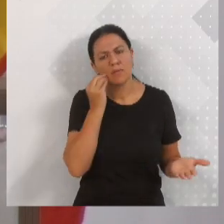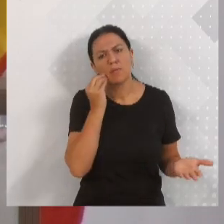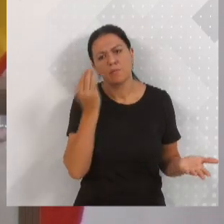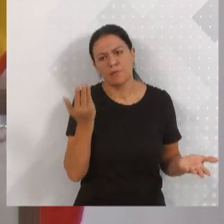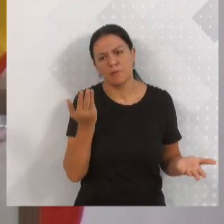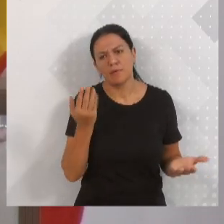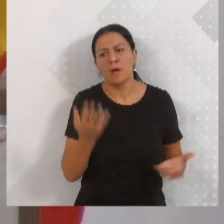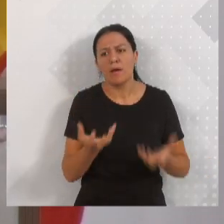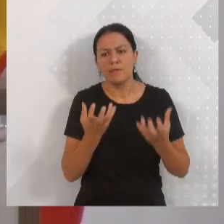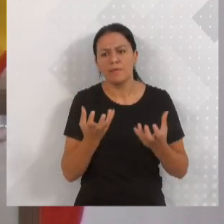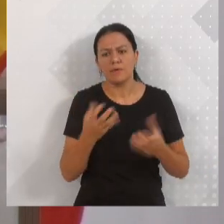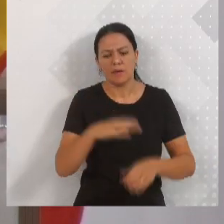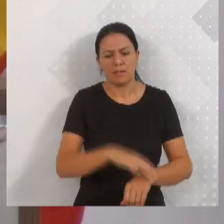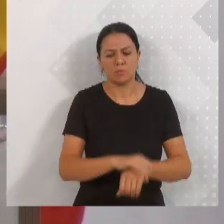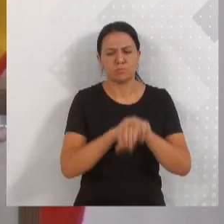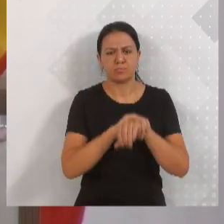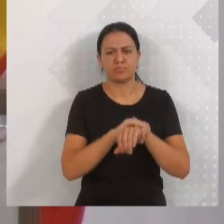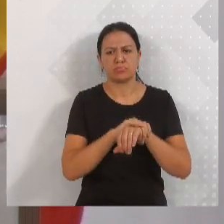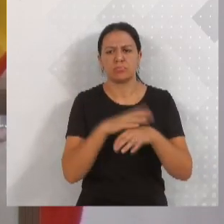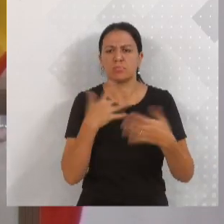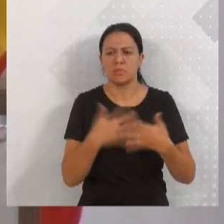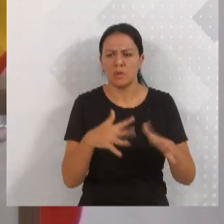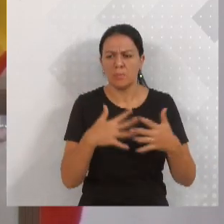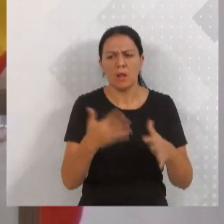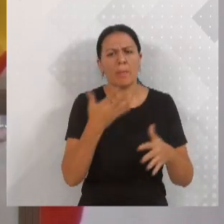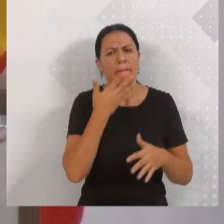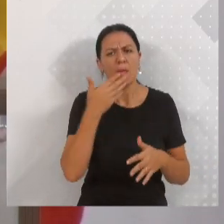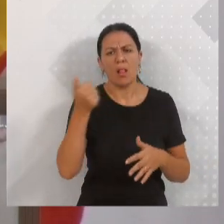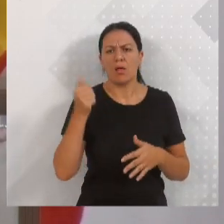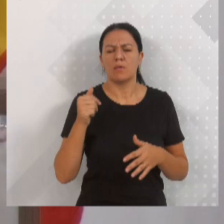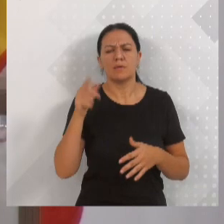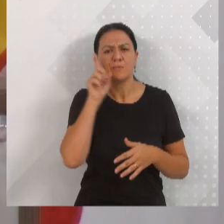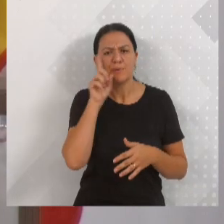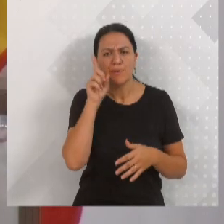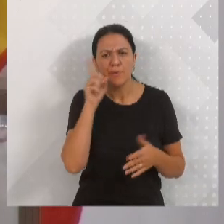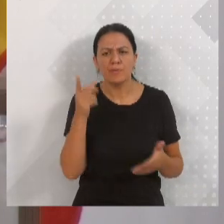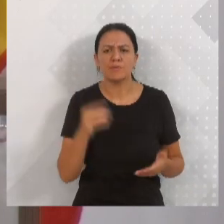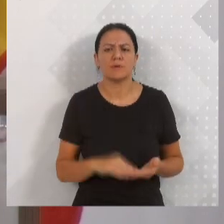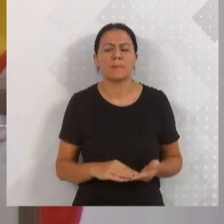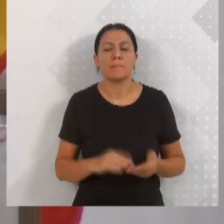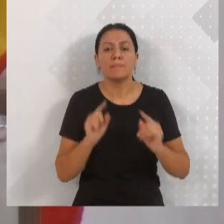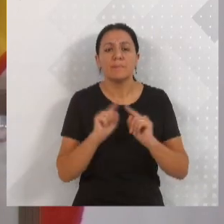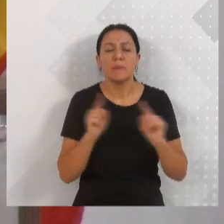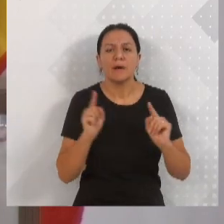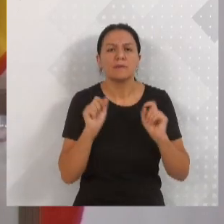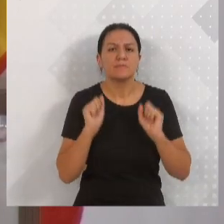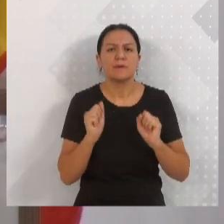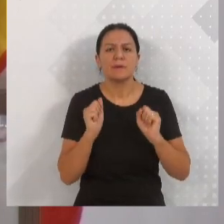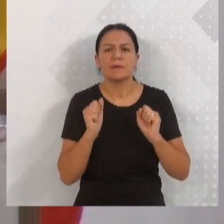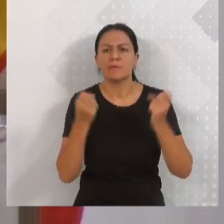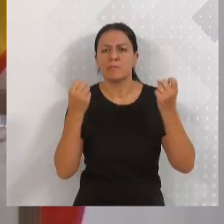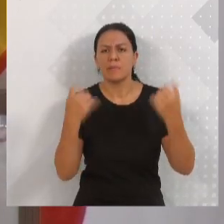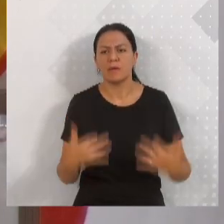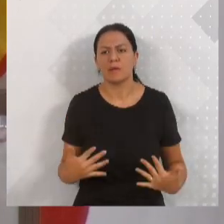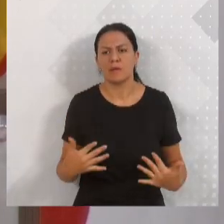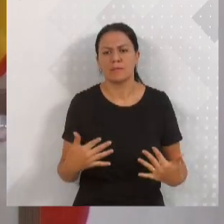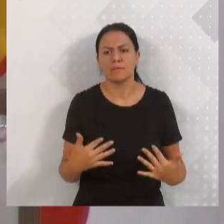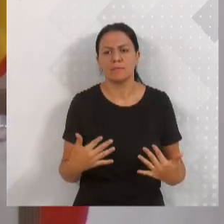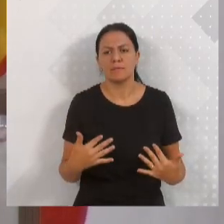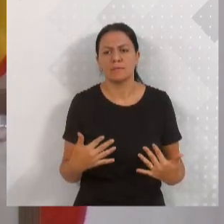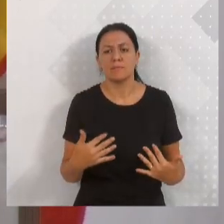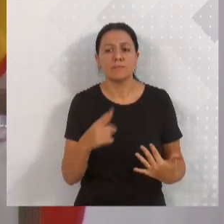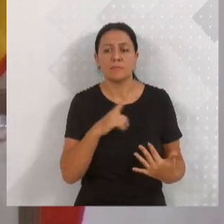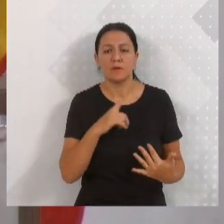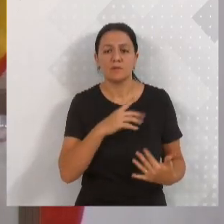gente quer que a segurança dos terminais melore vez mais e mas o que que nós podemos dizer hoje e que nós temos